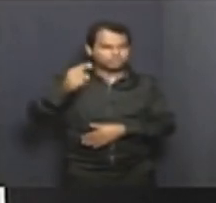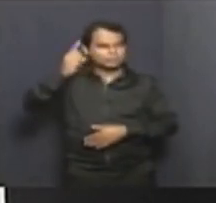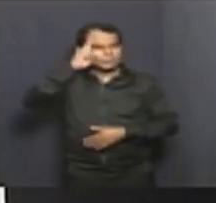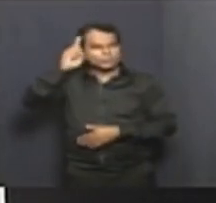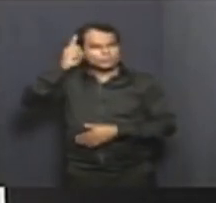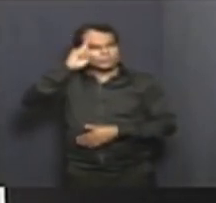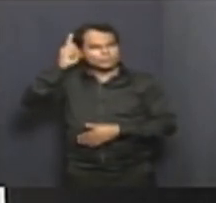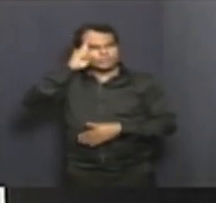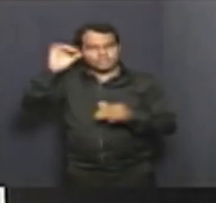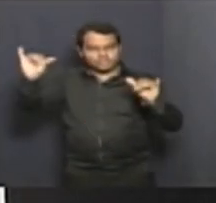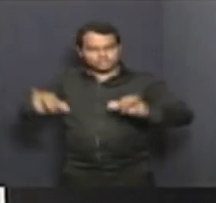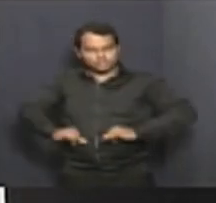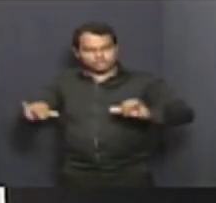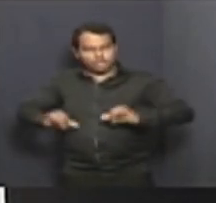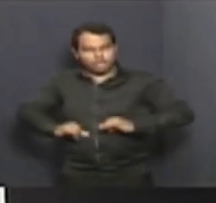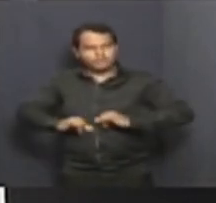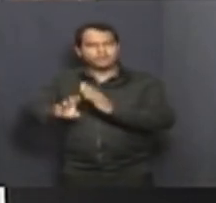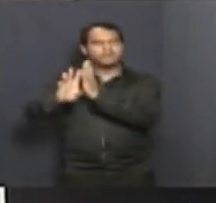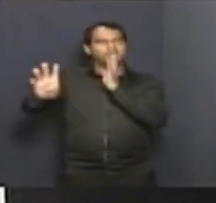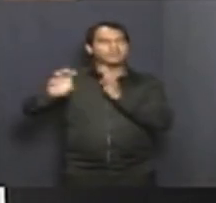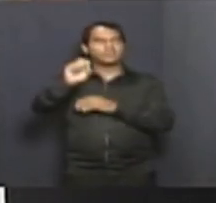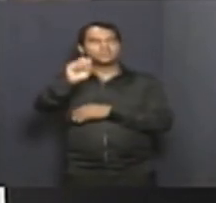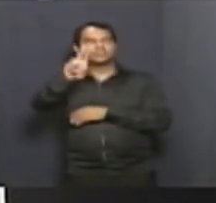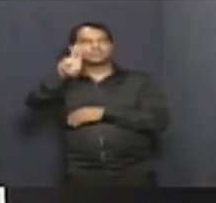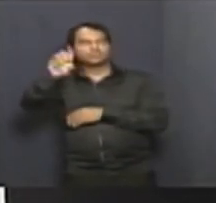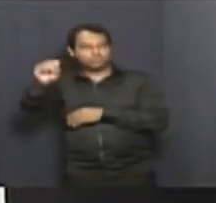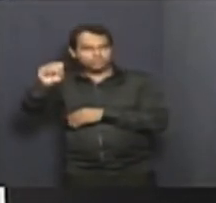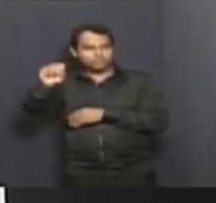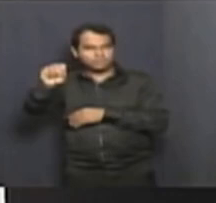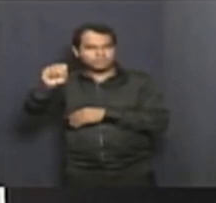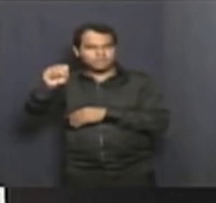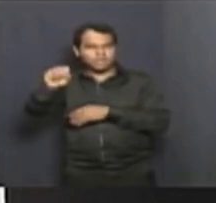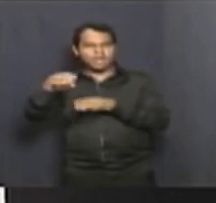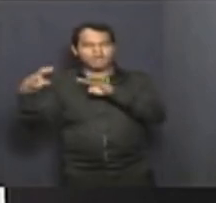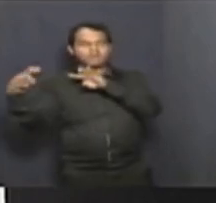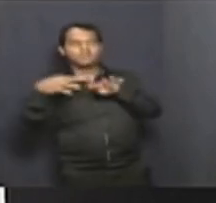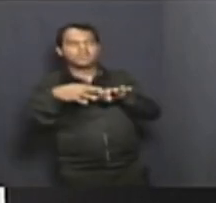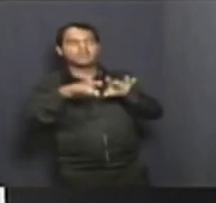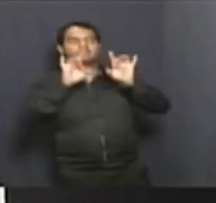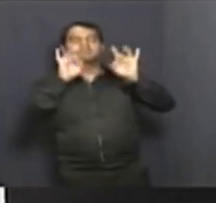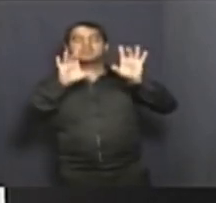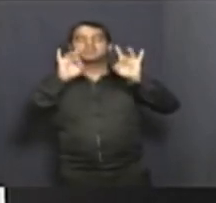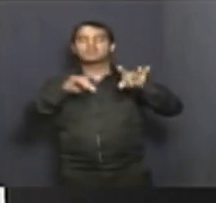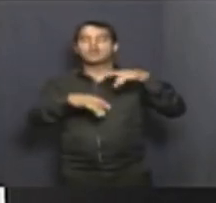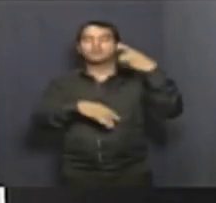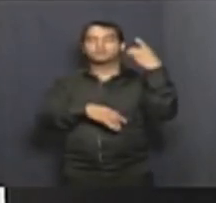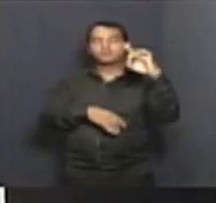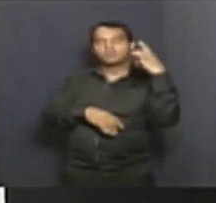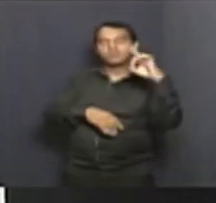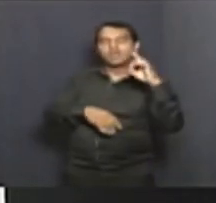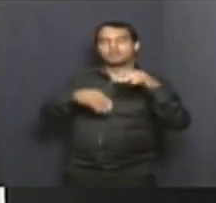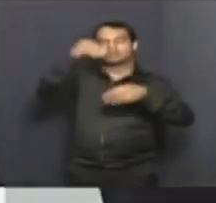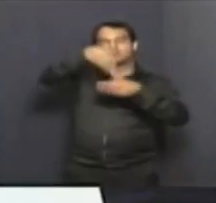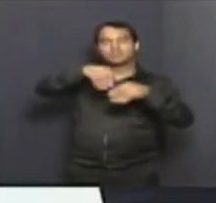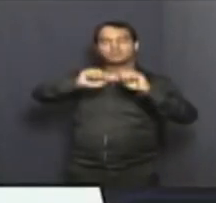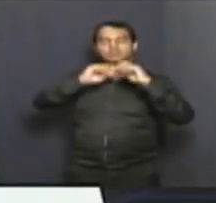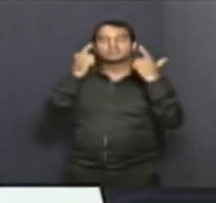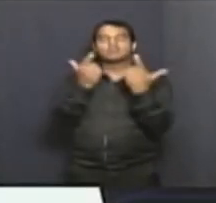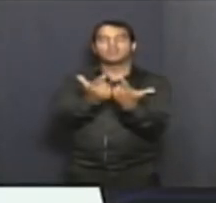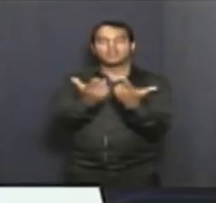sofrem no sus e assistir a esses privilégios na assembléia legislativa o